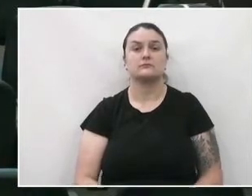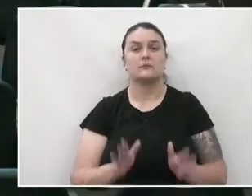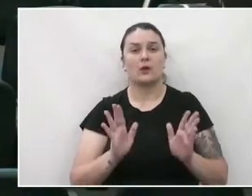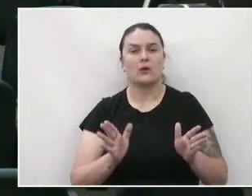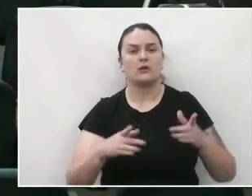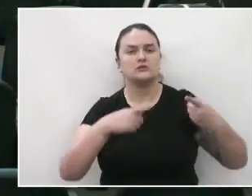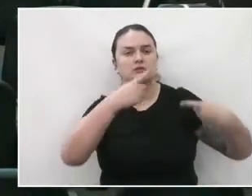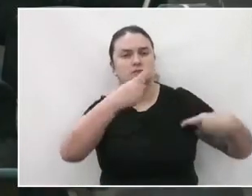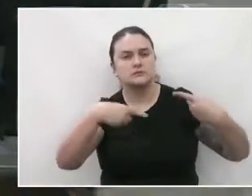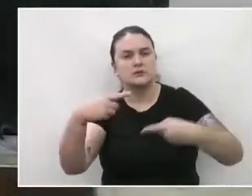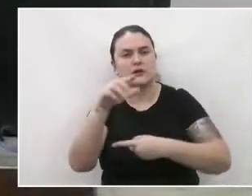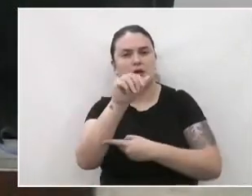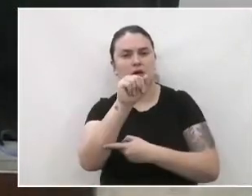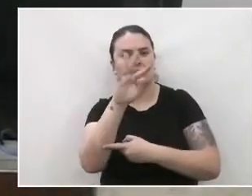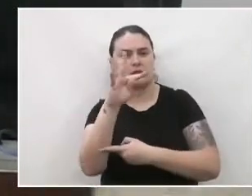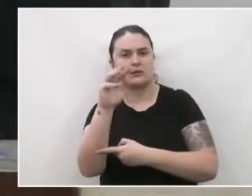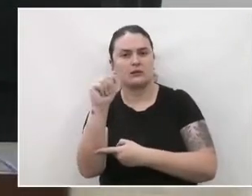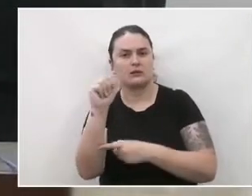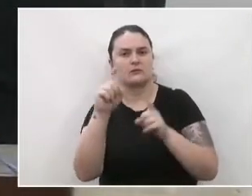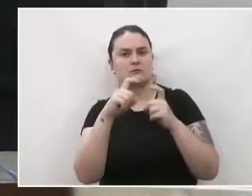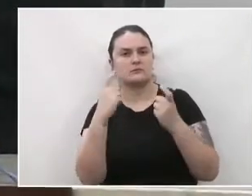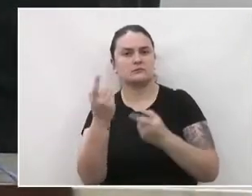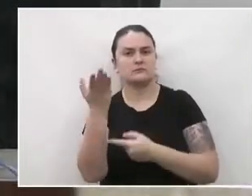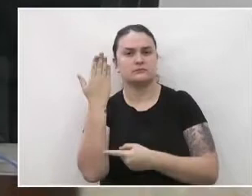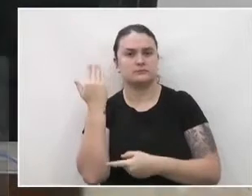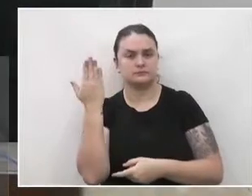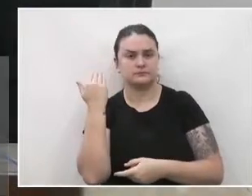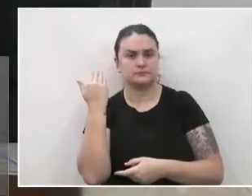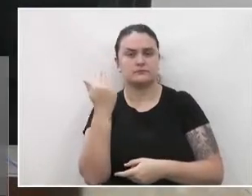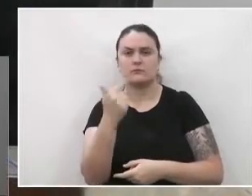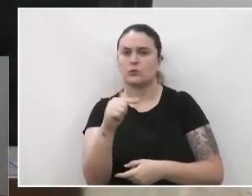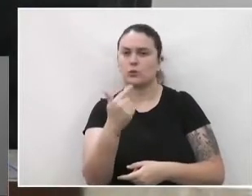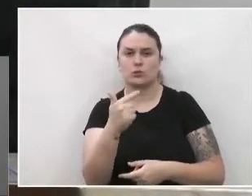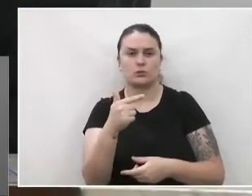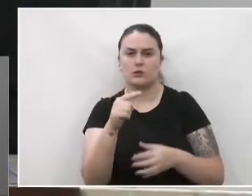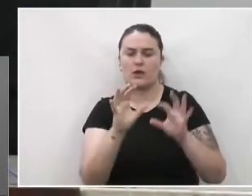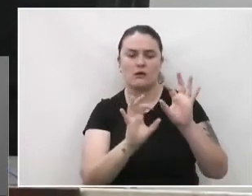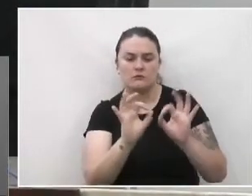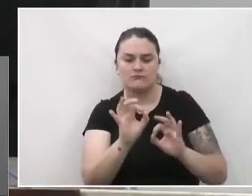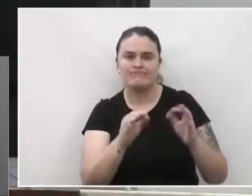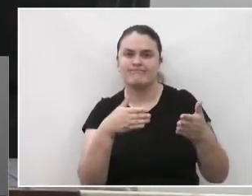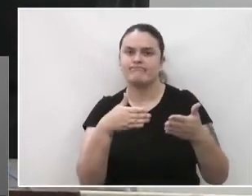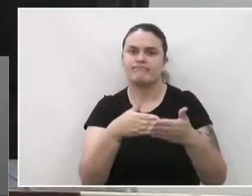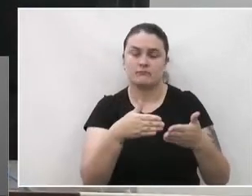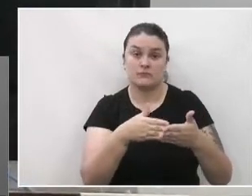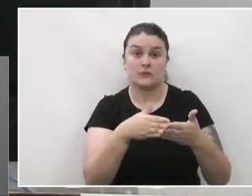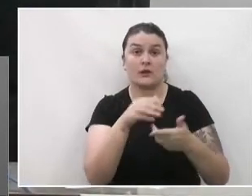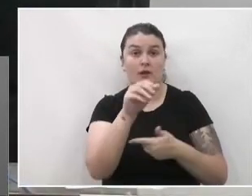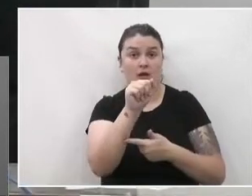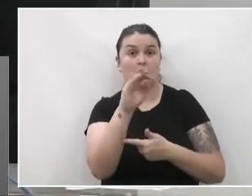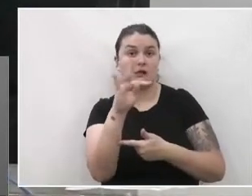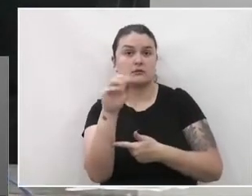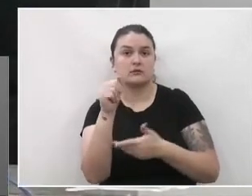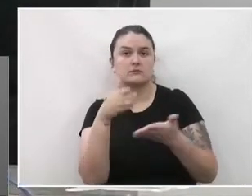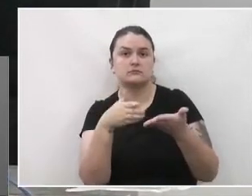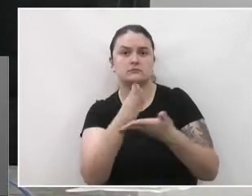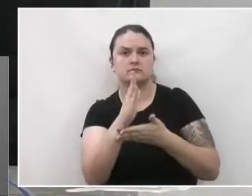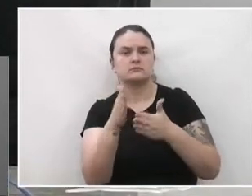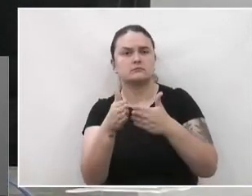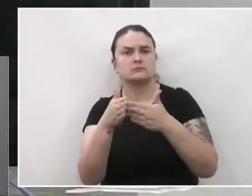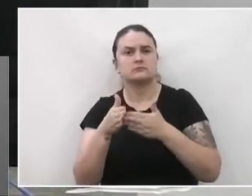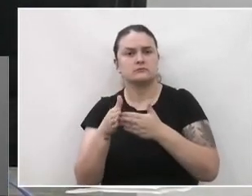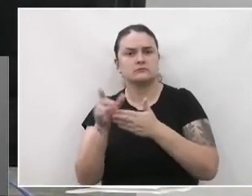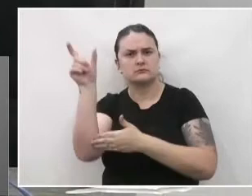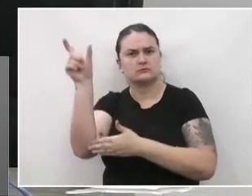Colocamos em discussão a ata da reunião anterior. Não havendo retificação ou impugnação, a mesa está aprovada. Solicito